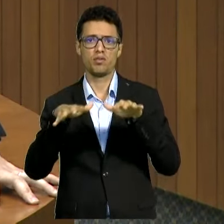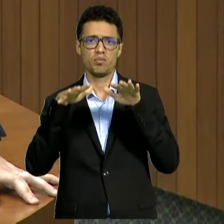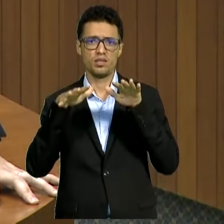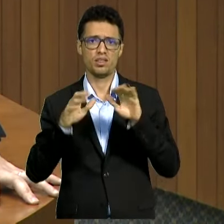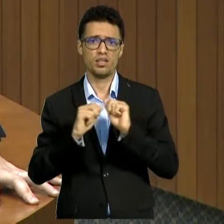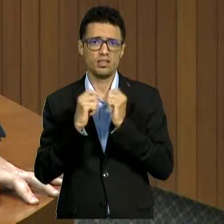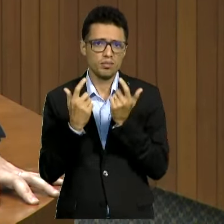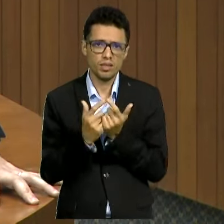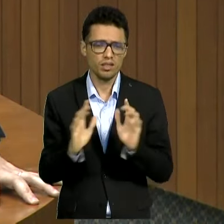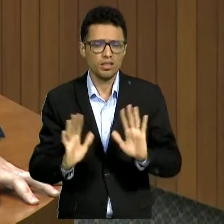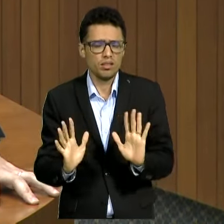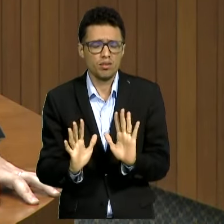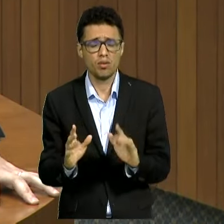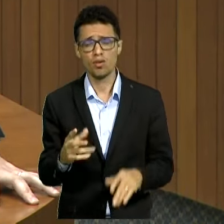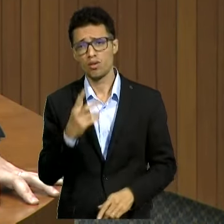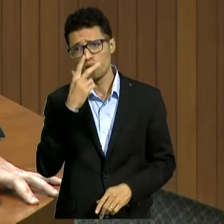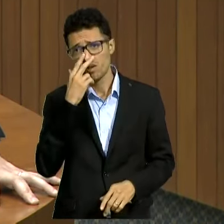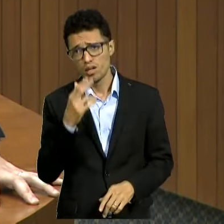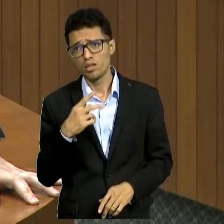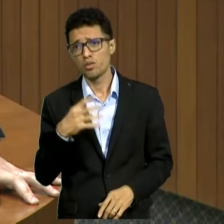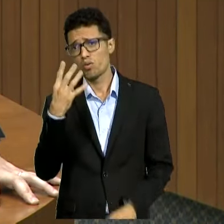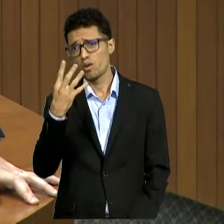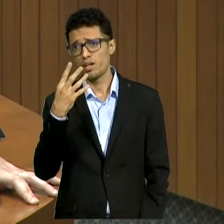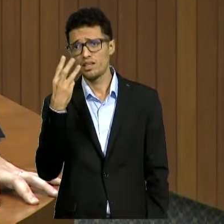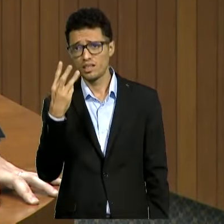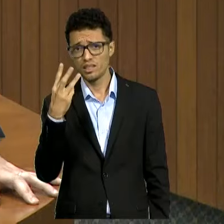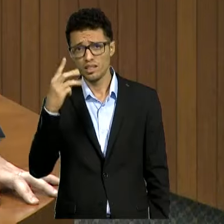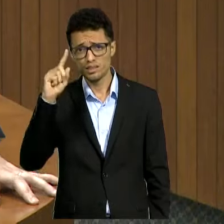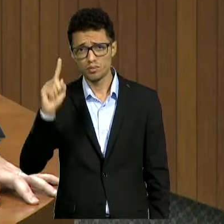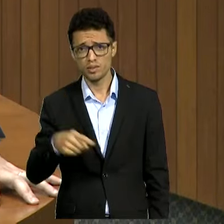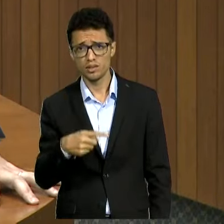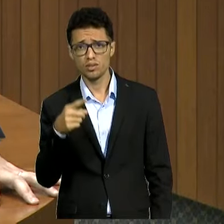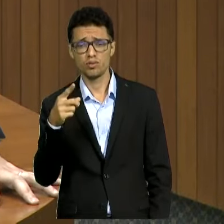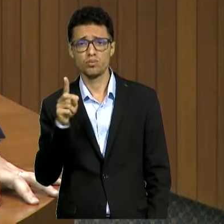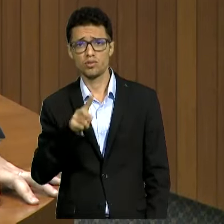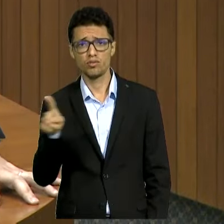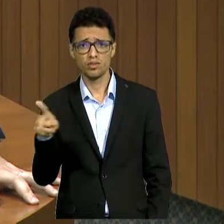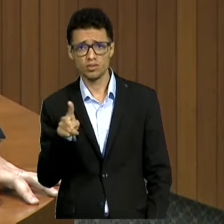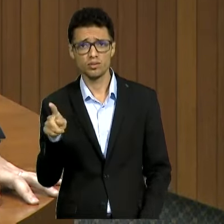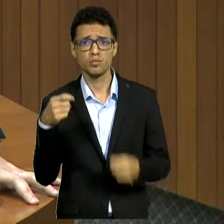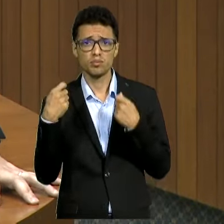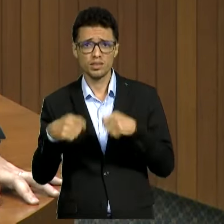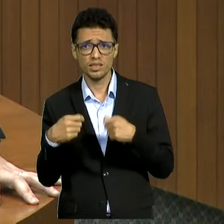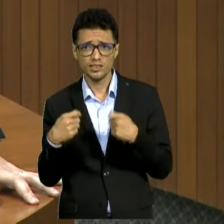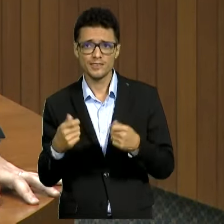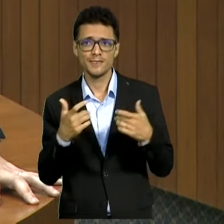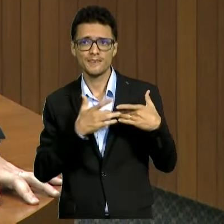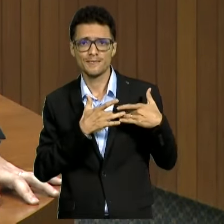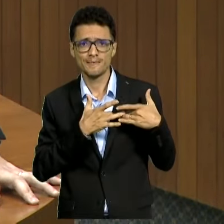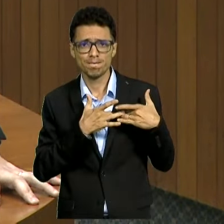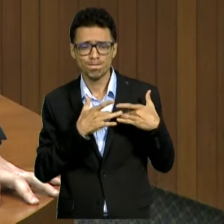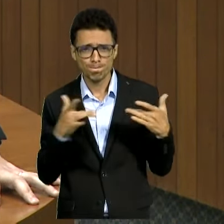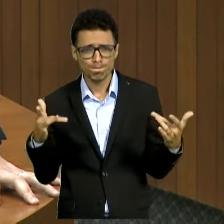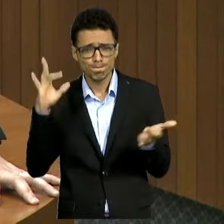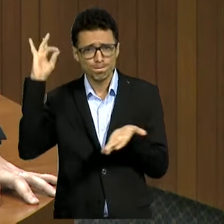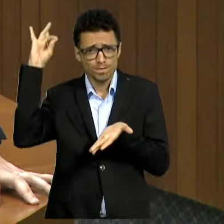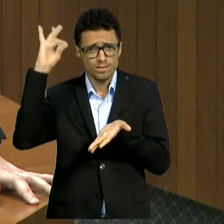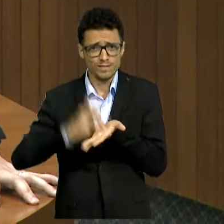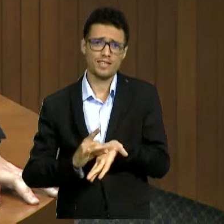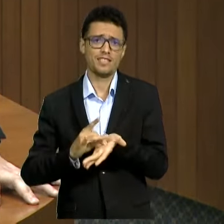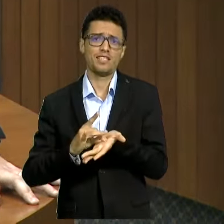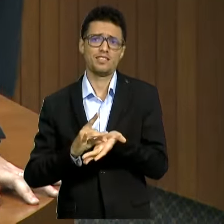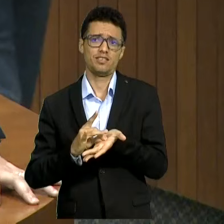43 mil professores, e são 43 mil famílias, precisam é da solidariedade realmente